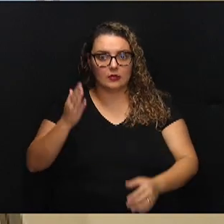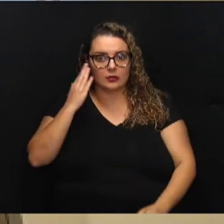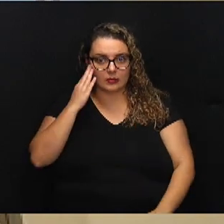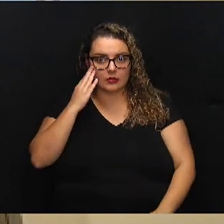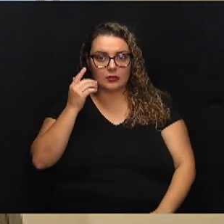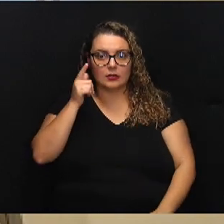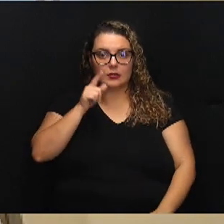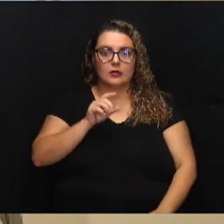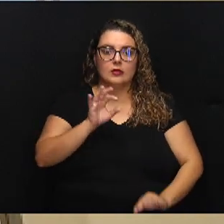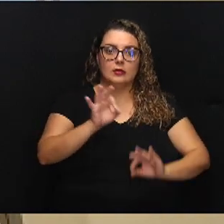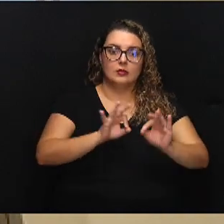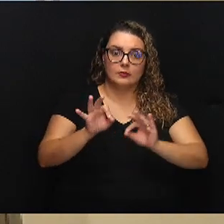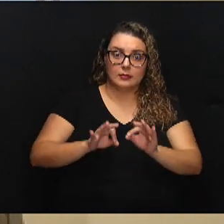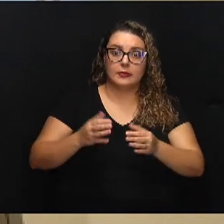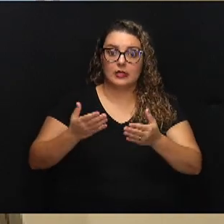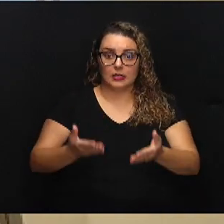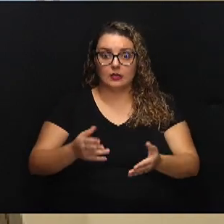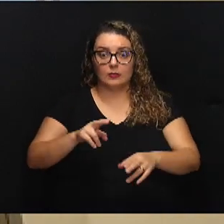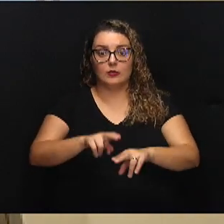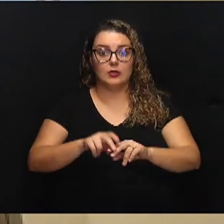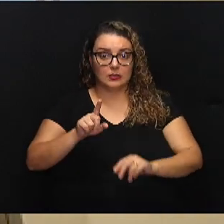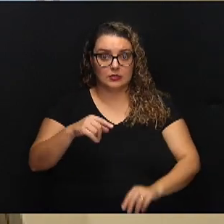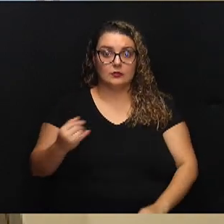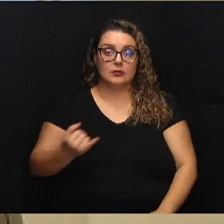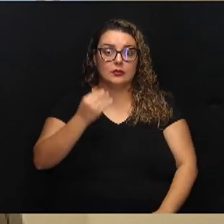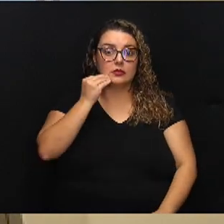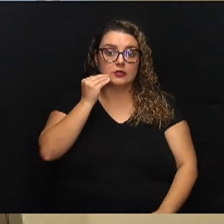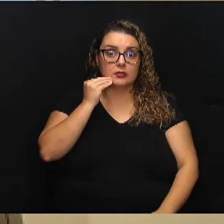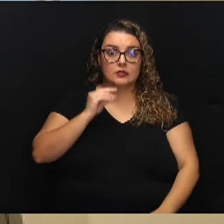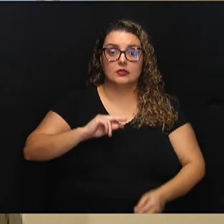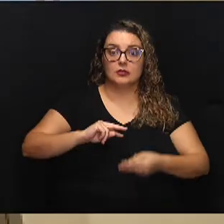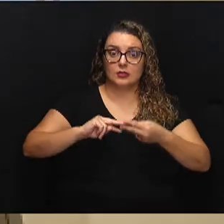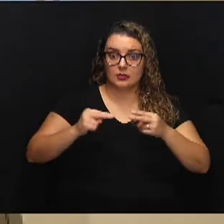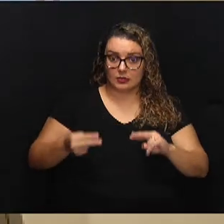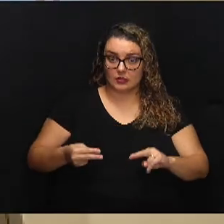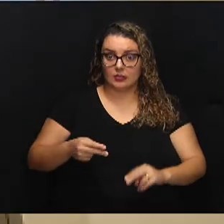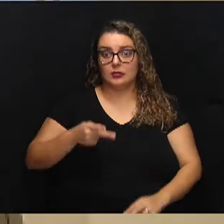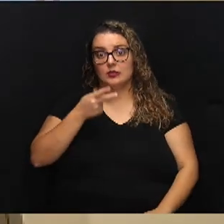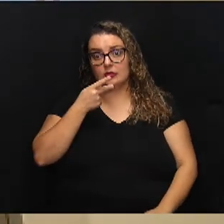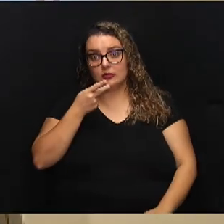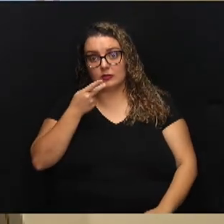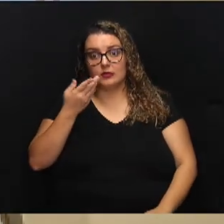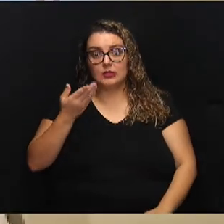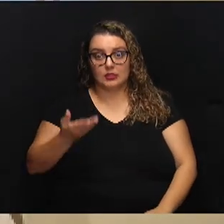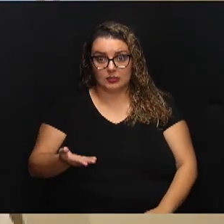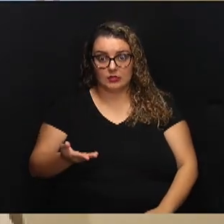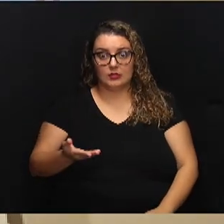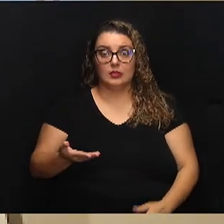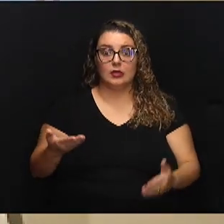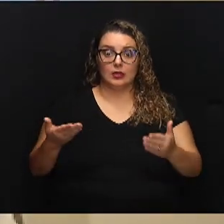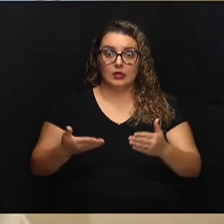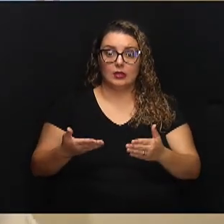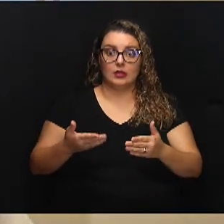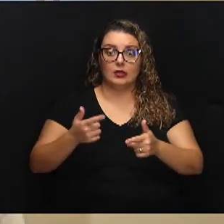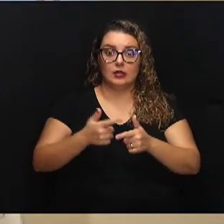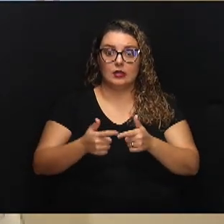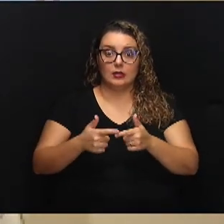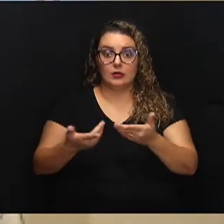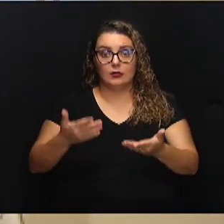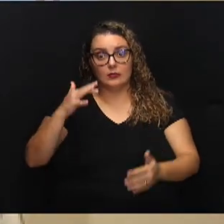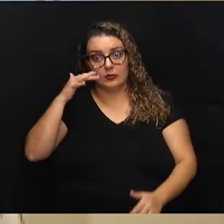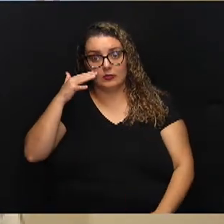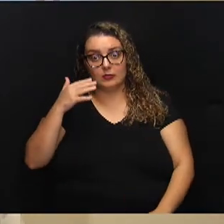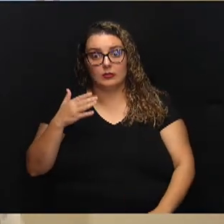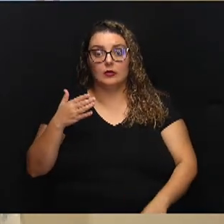consigo precavê-las. Por isso a importância da testagem genética e por isso que a gente tem que falar tanto sobre isso. Agora vem um problema, né, Ana, que é a questão